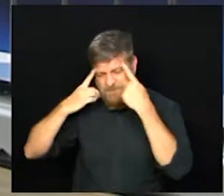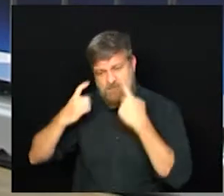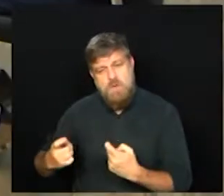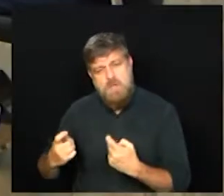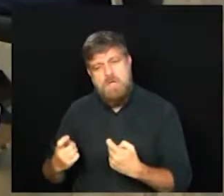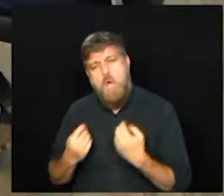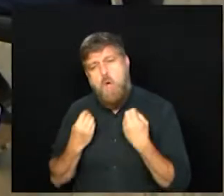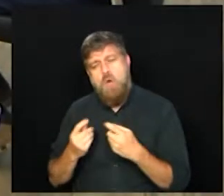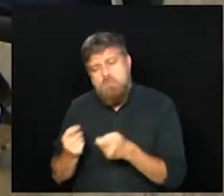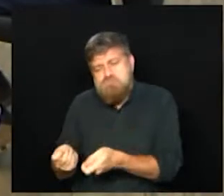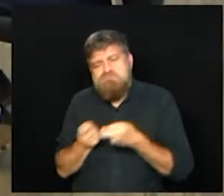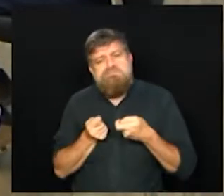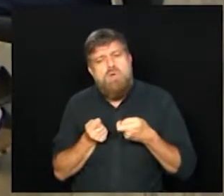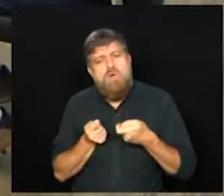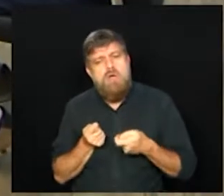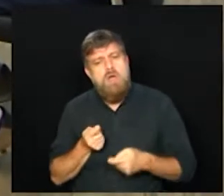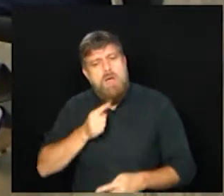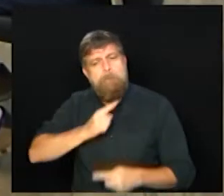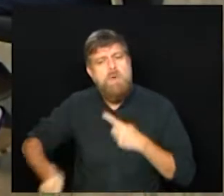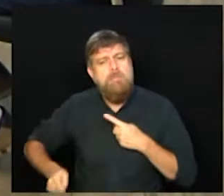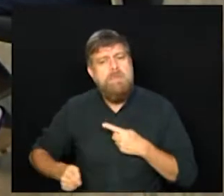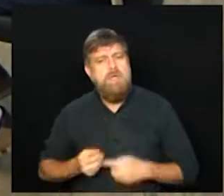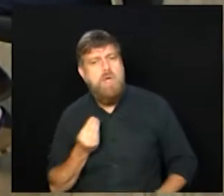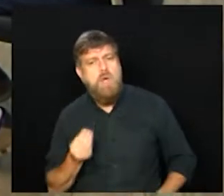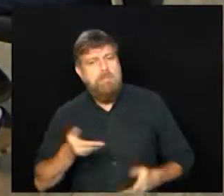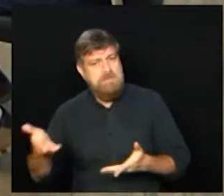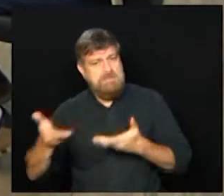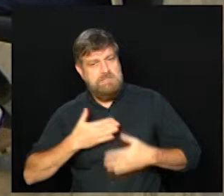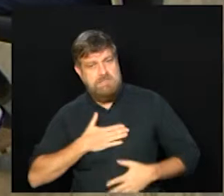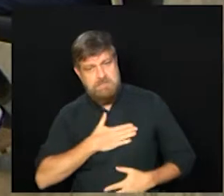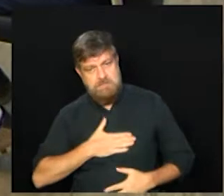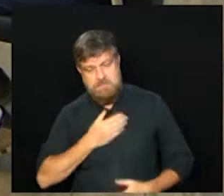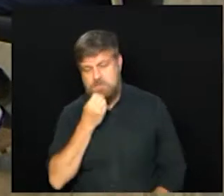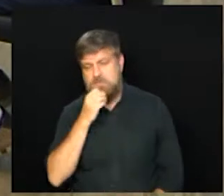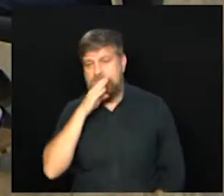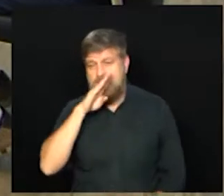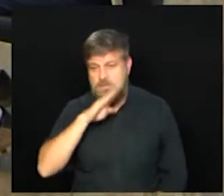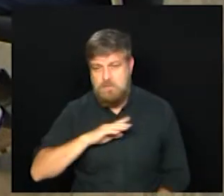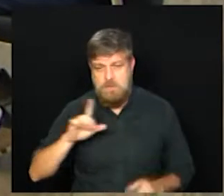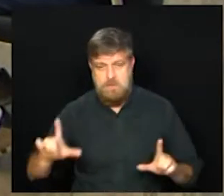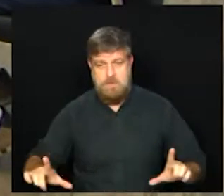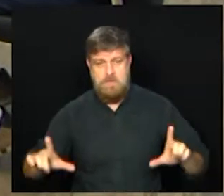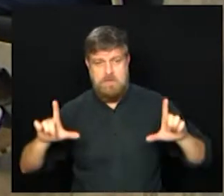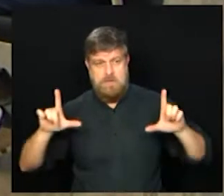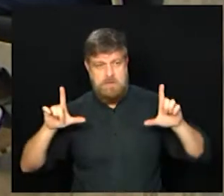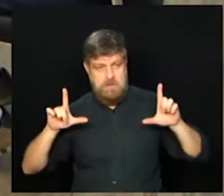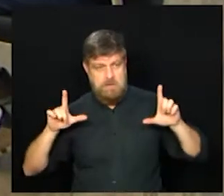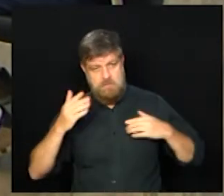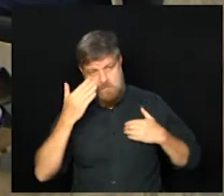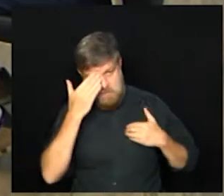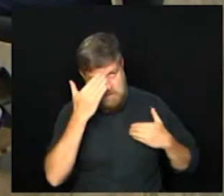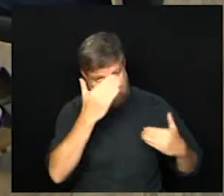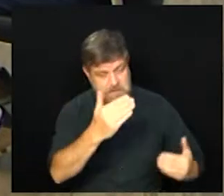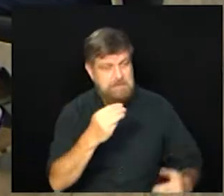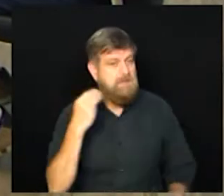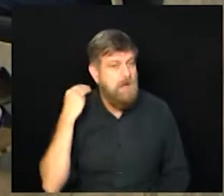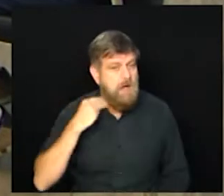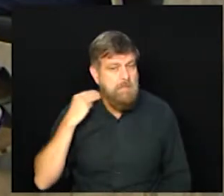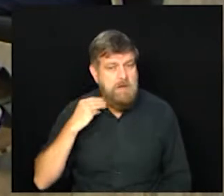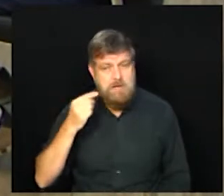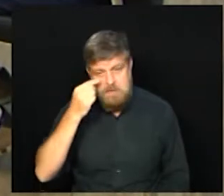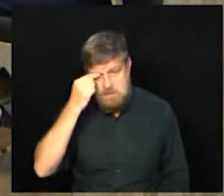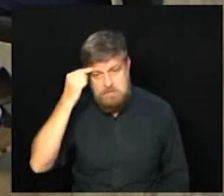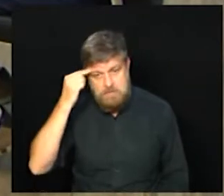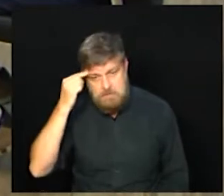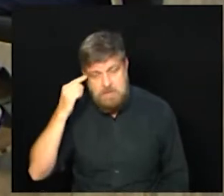boa tarde. Boa tarde. Eu agradeço a Mariana, a Paola, a doutora